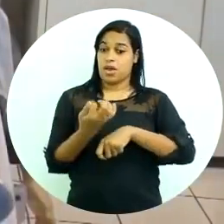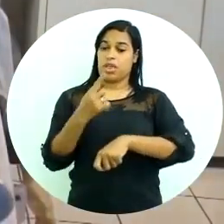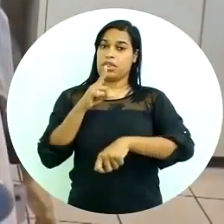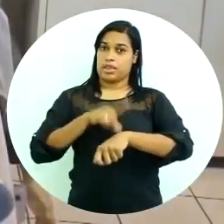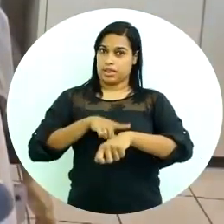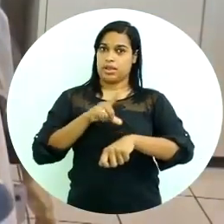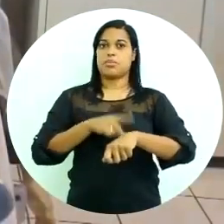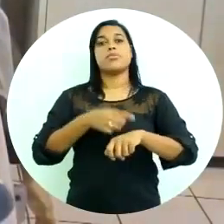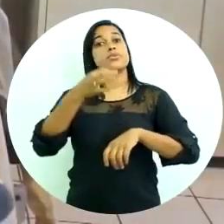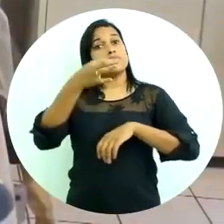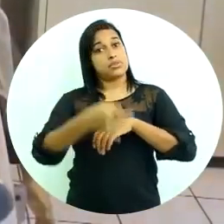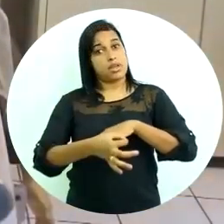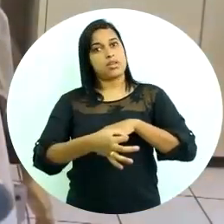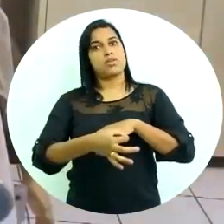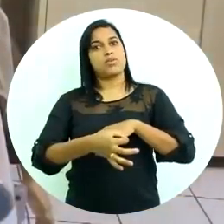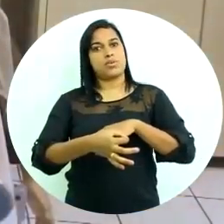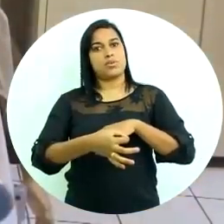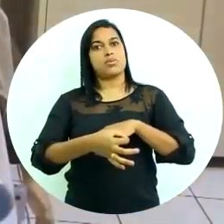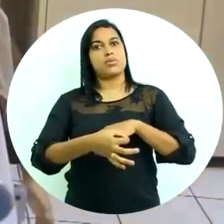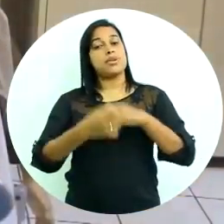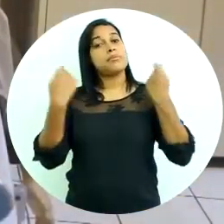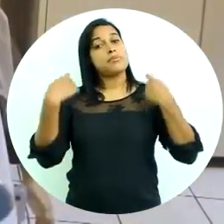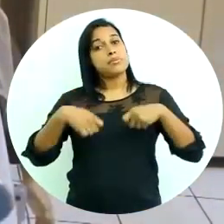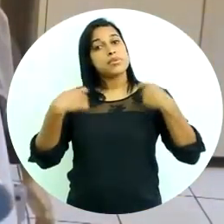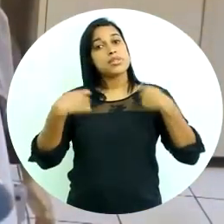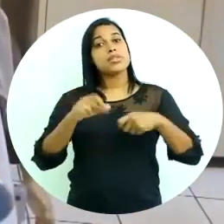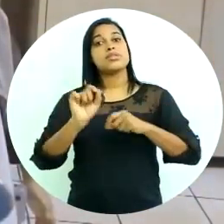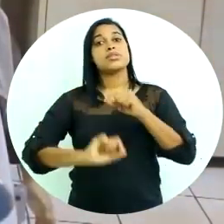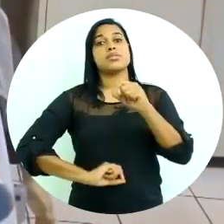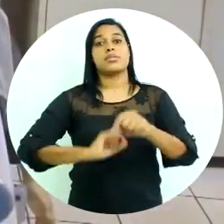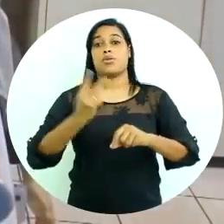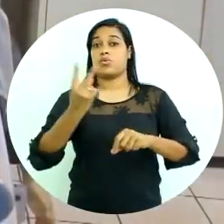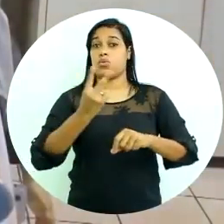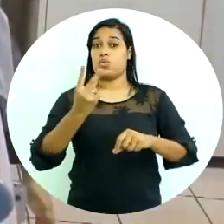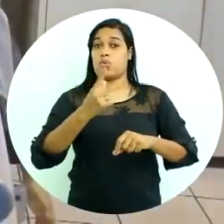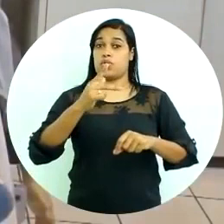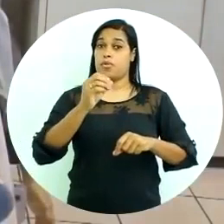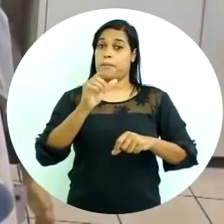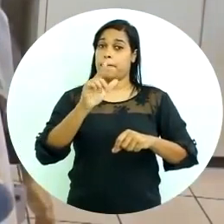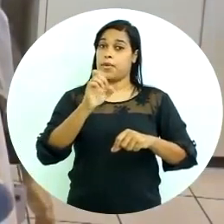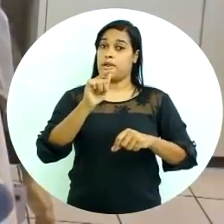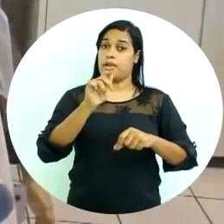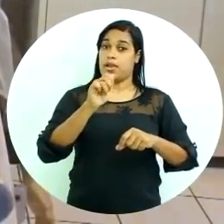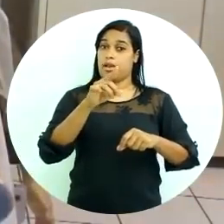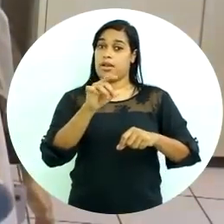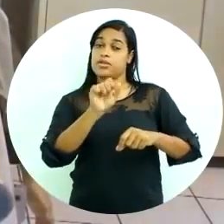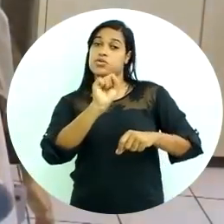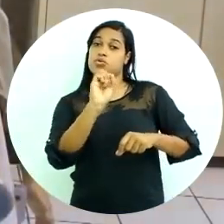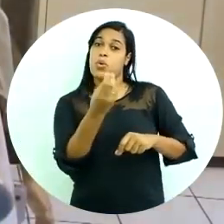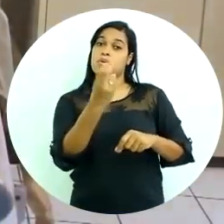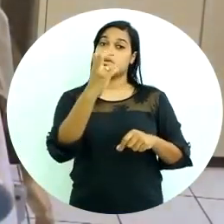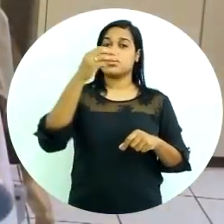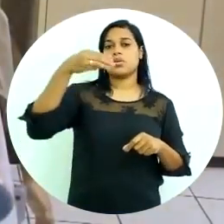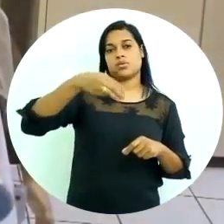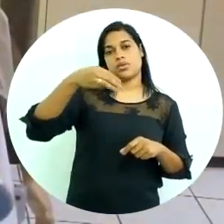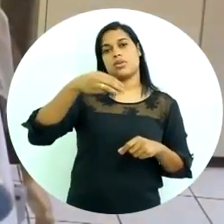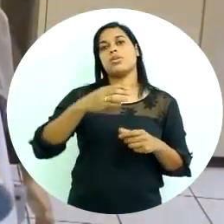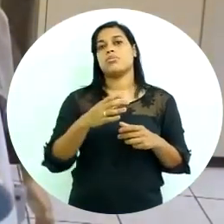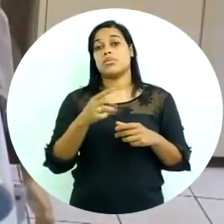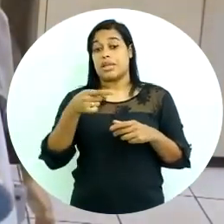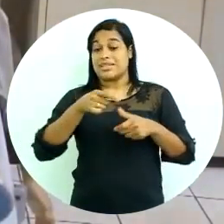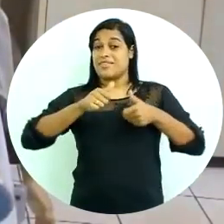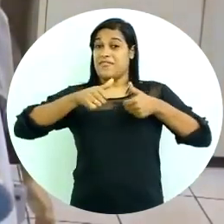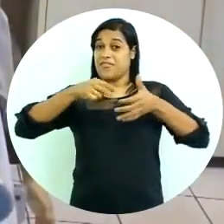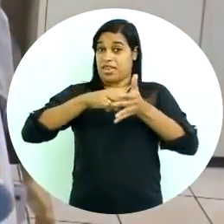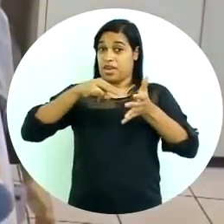seja suficiente para rebaixar o tórax 2 polegadas ou 5 centímetros. Além disso, essa frequência ela tem que